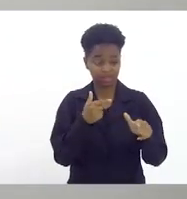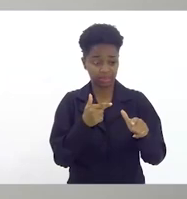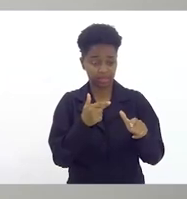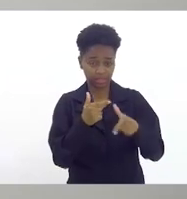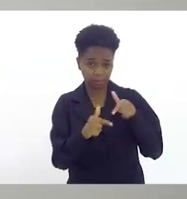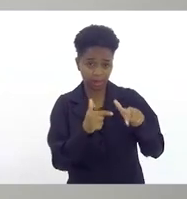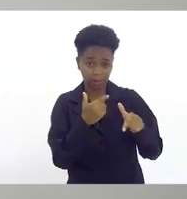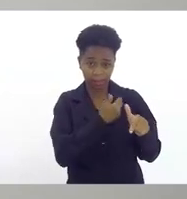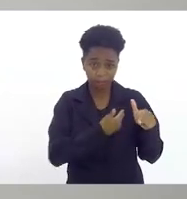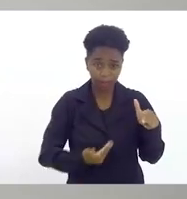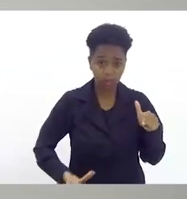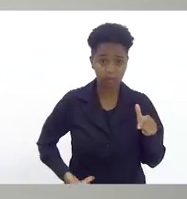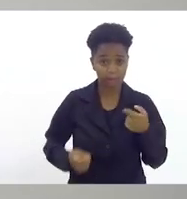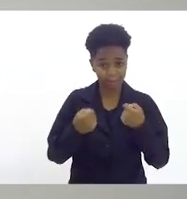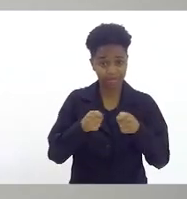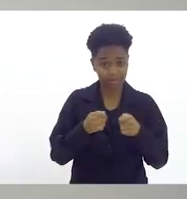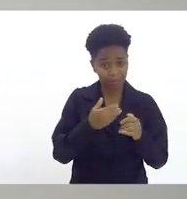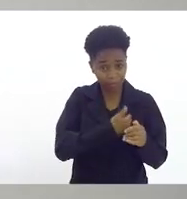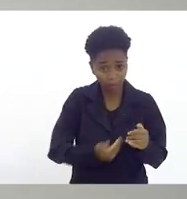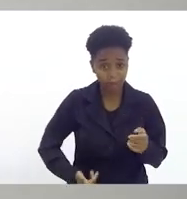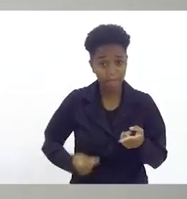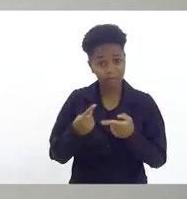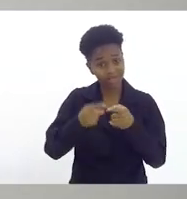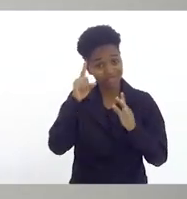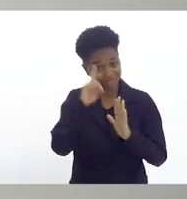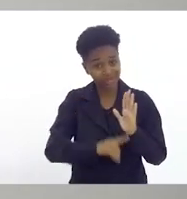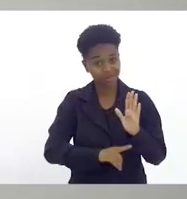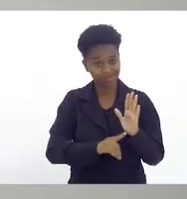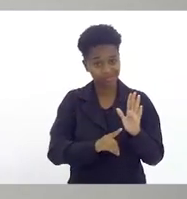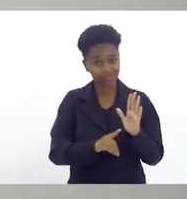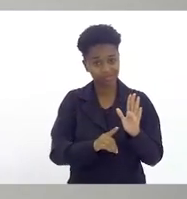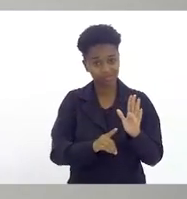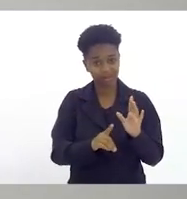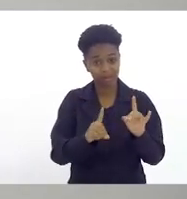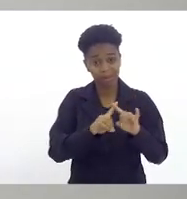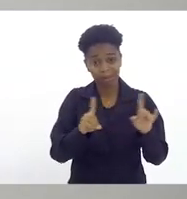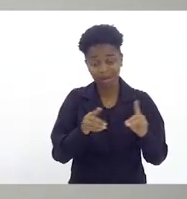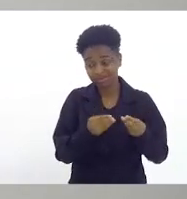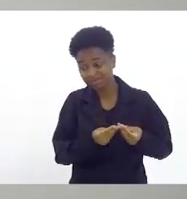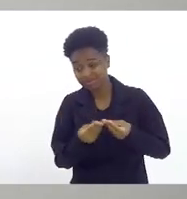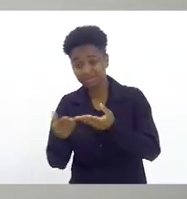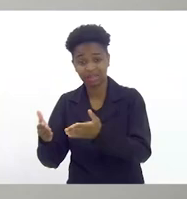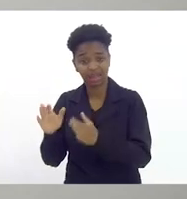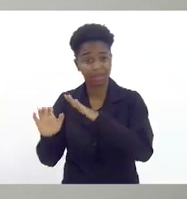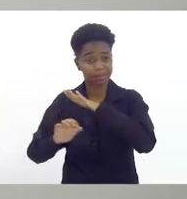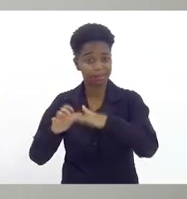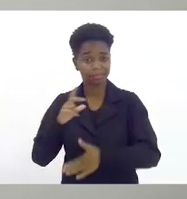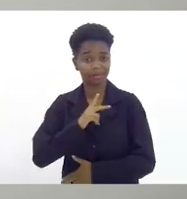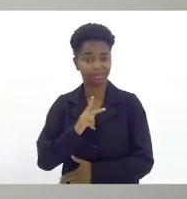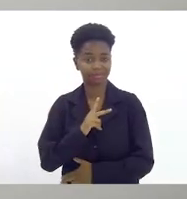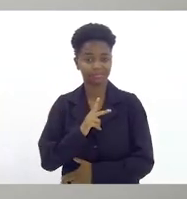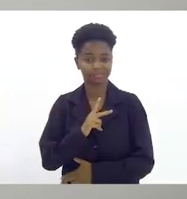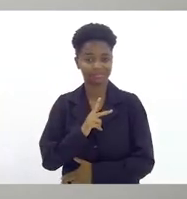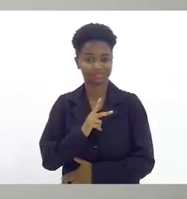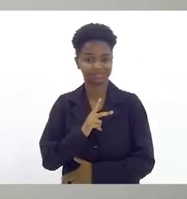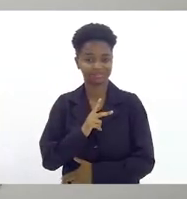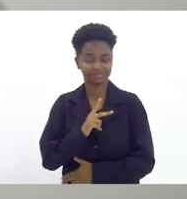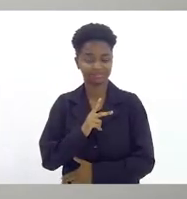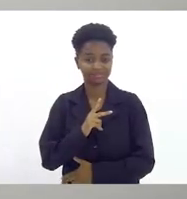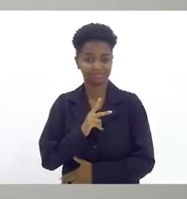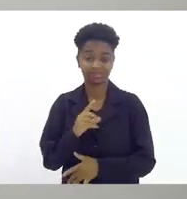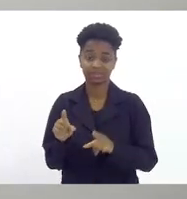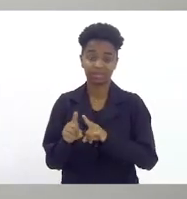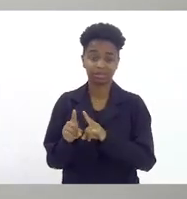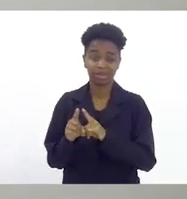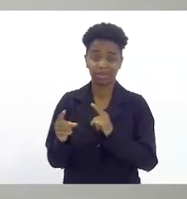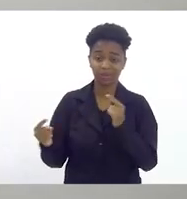deve ser público porque direito é na mão da iniciativa privada e que trata